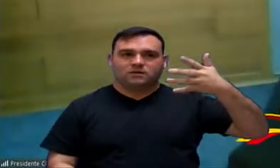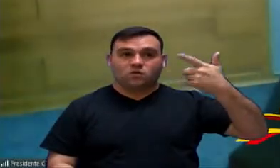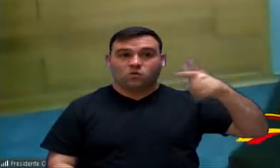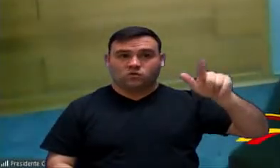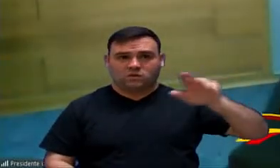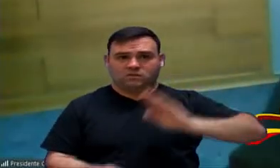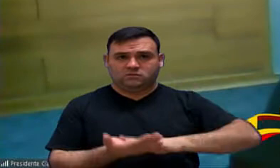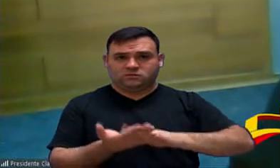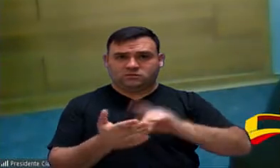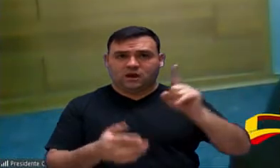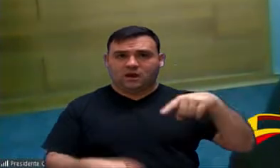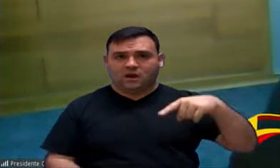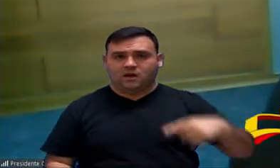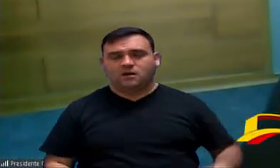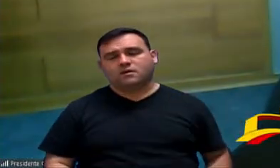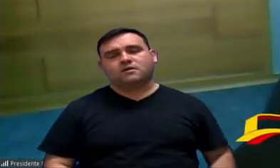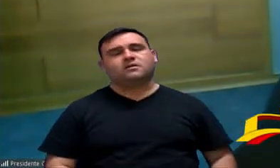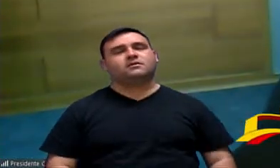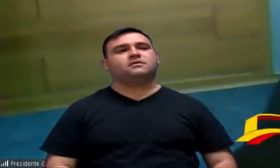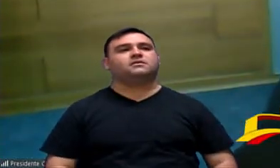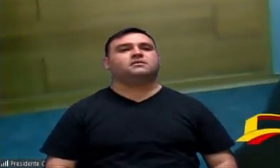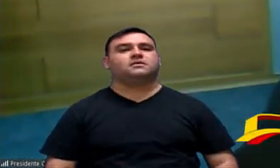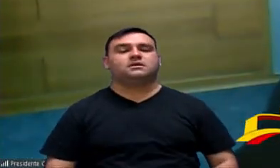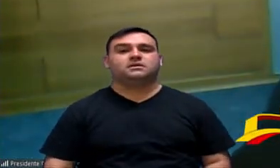votos de congratulações?